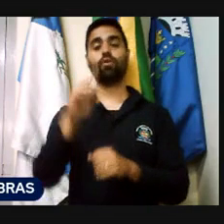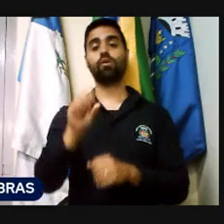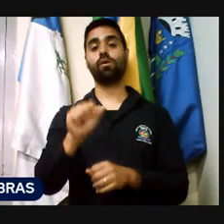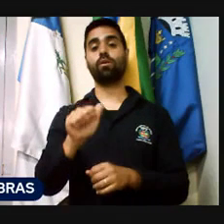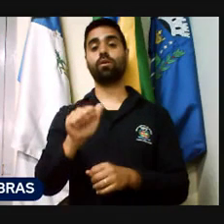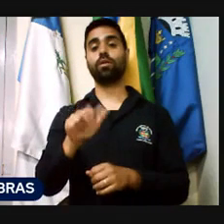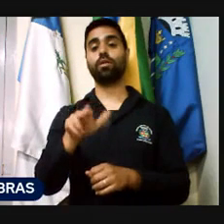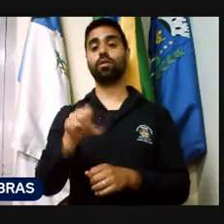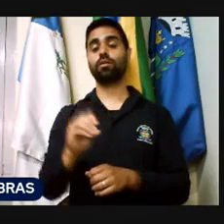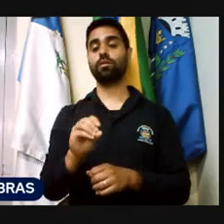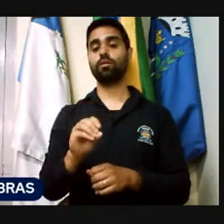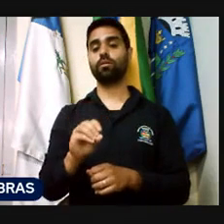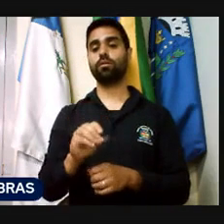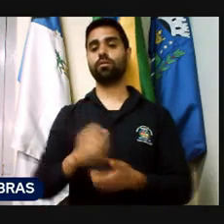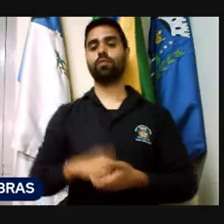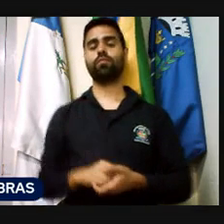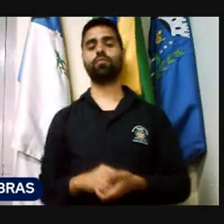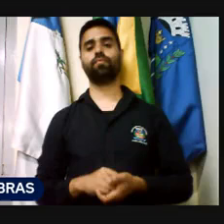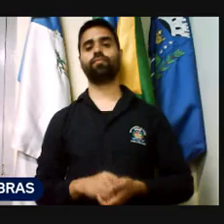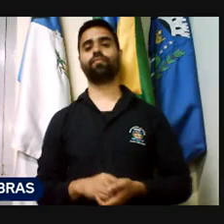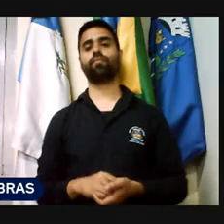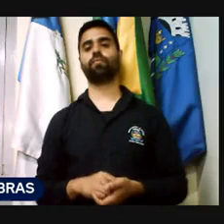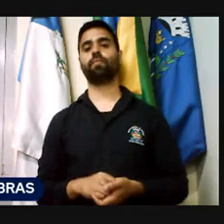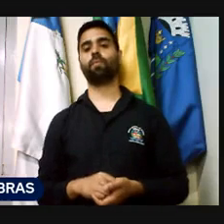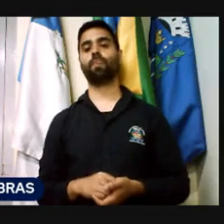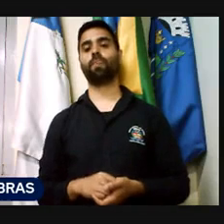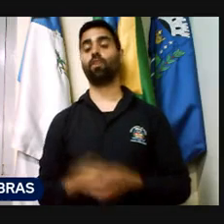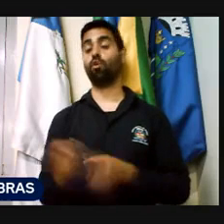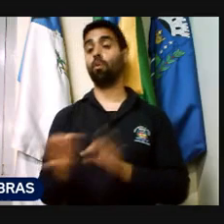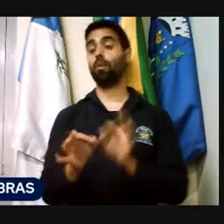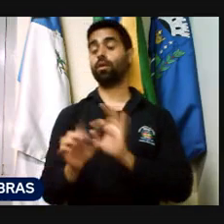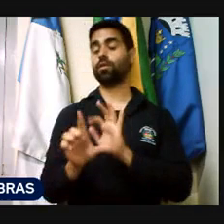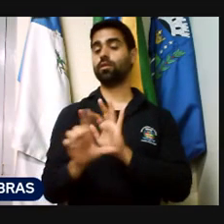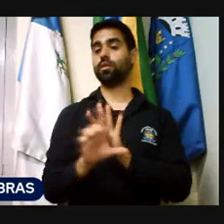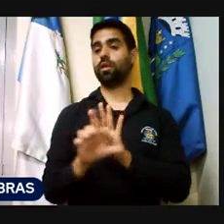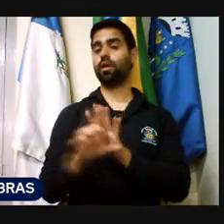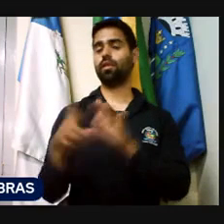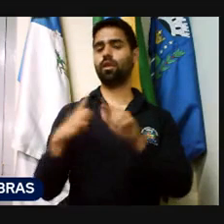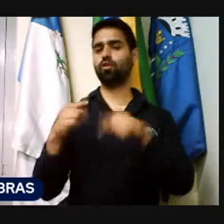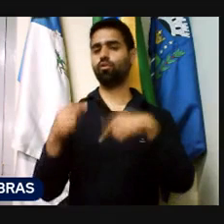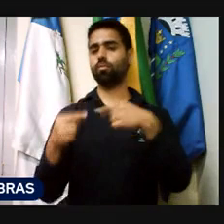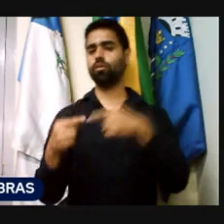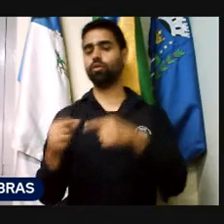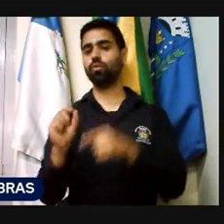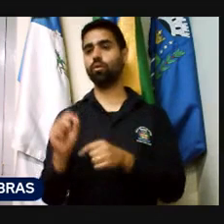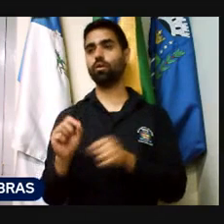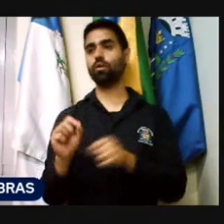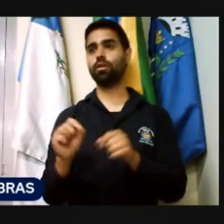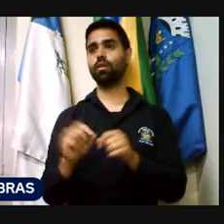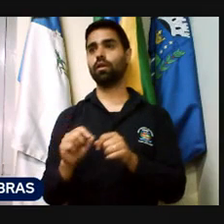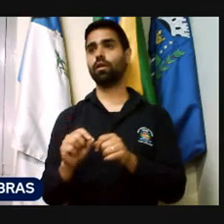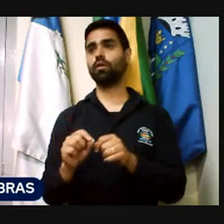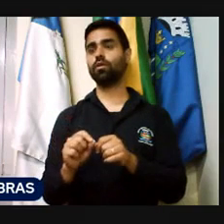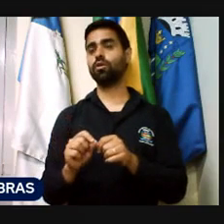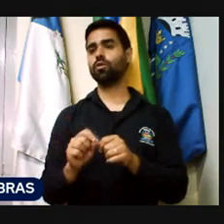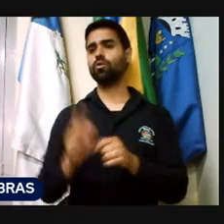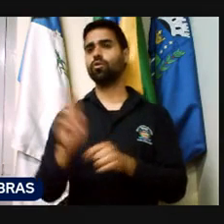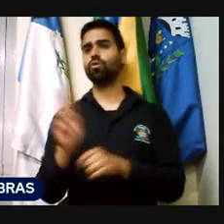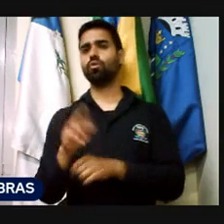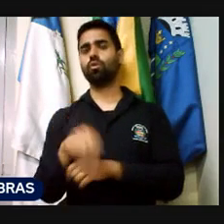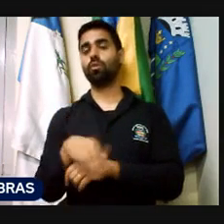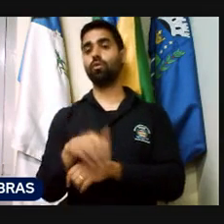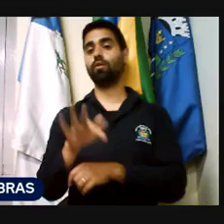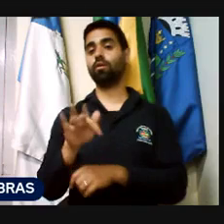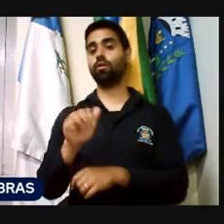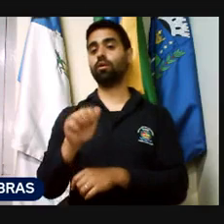Correia nos termos da emenda acima colecionada. O presente projeto de lei tem por objetivo dispor sobre denominar como nome de Dr. Fábio